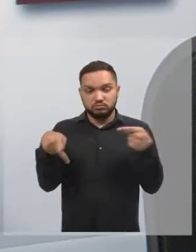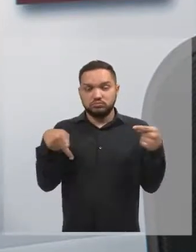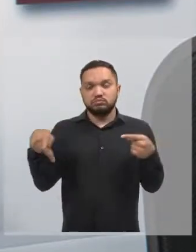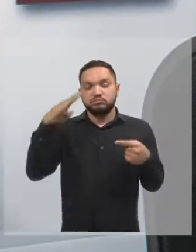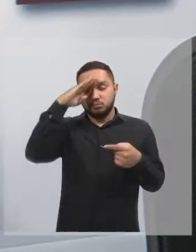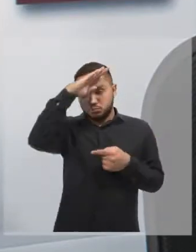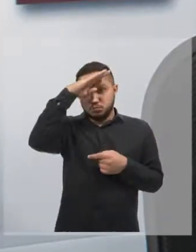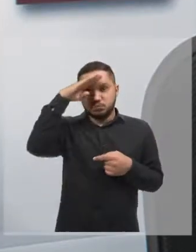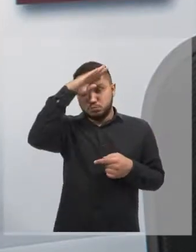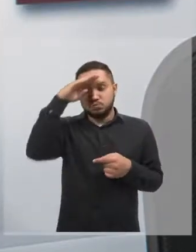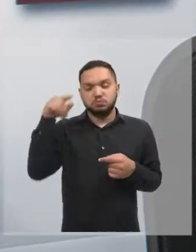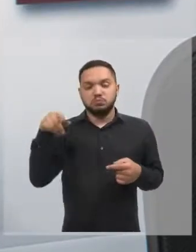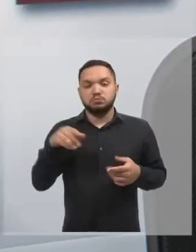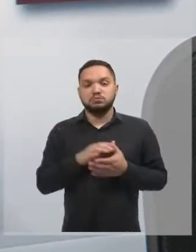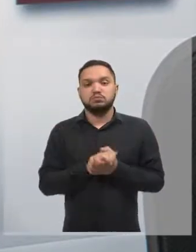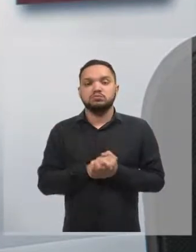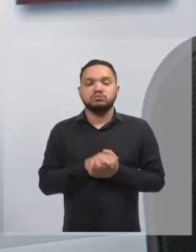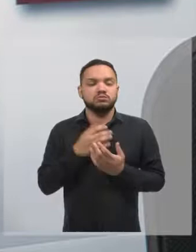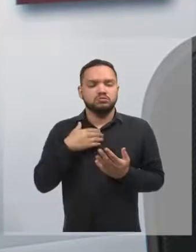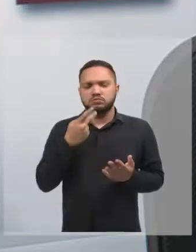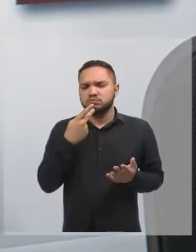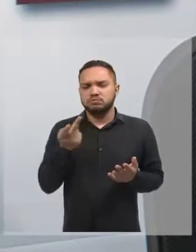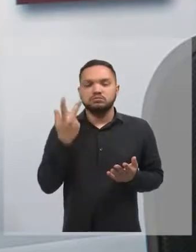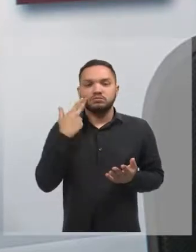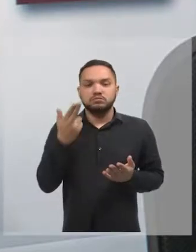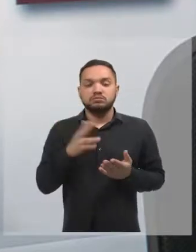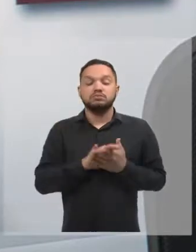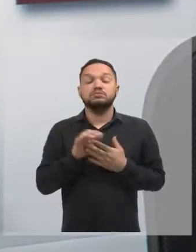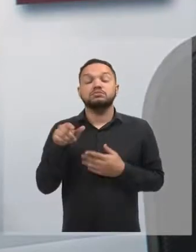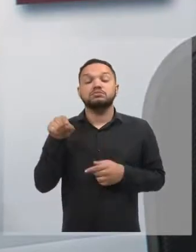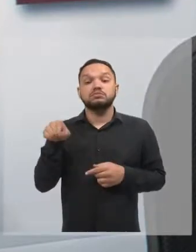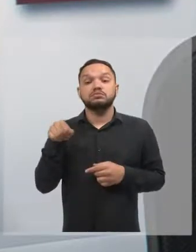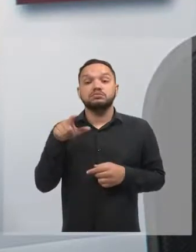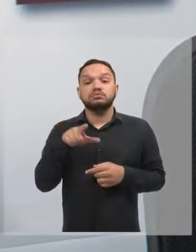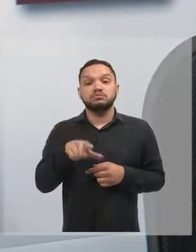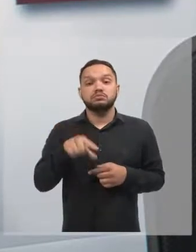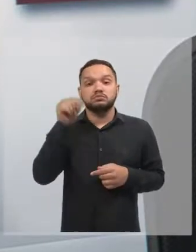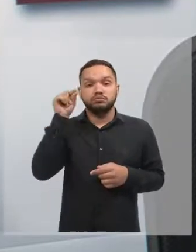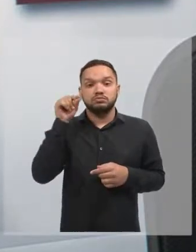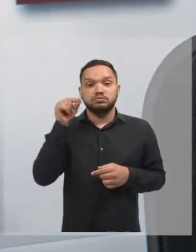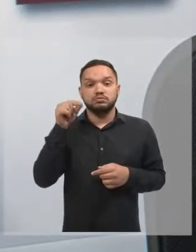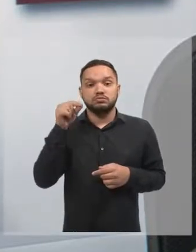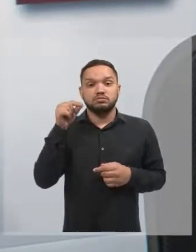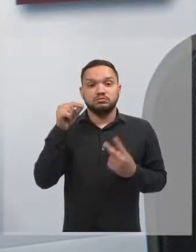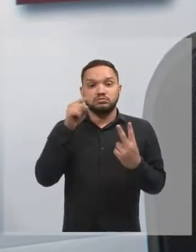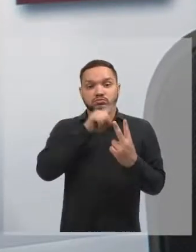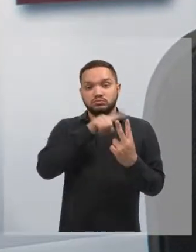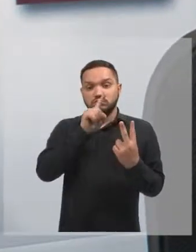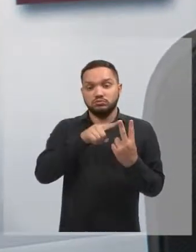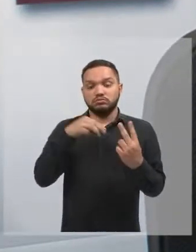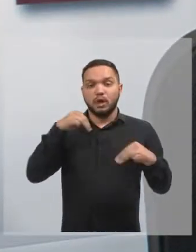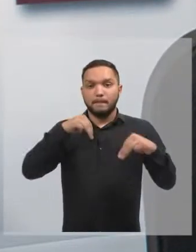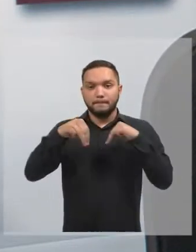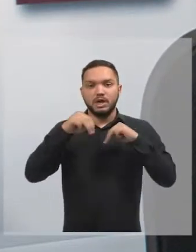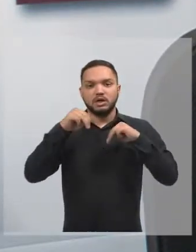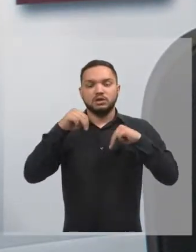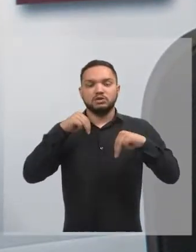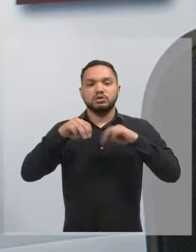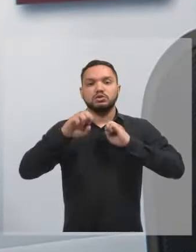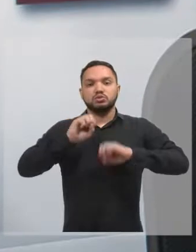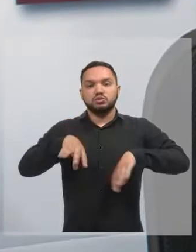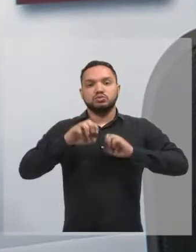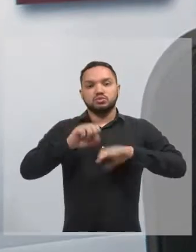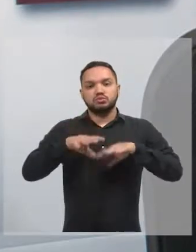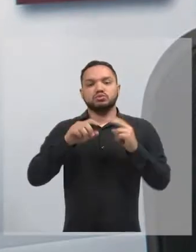Bolsonaro fez, eu falo abertamente, foi a escolha dos 2 ministros da educação do